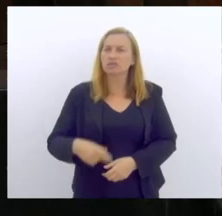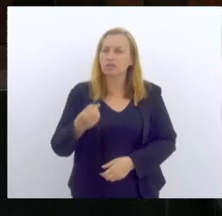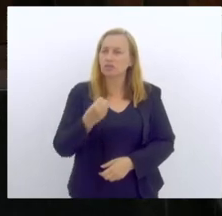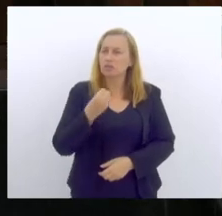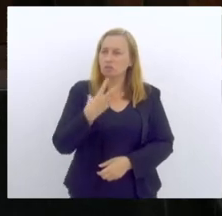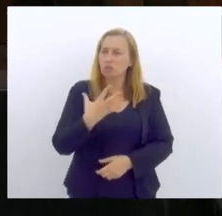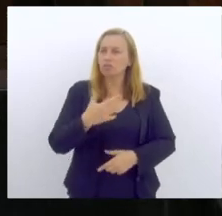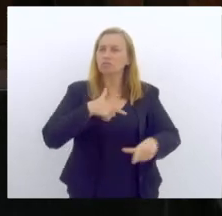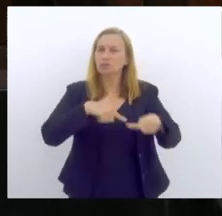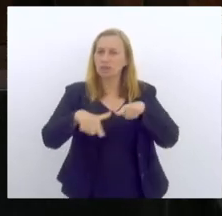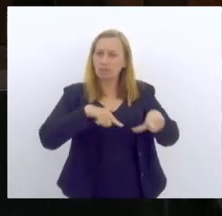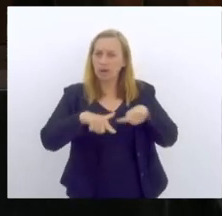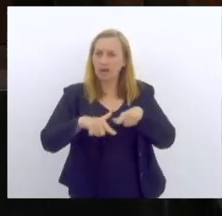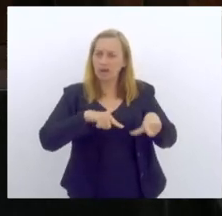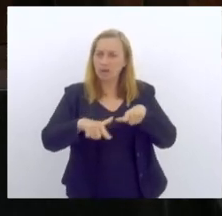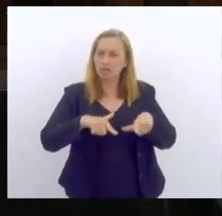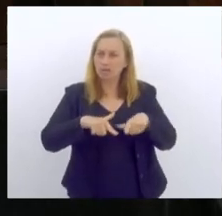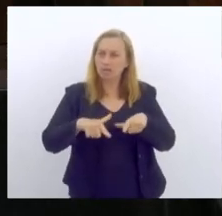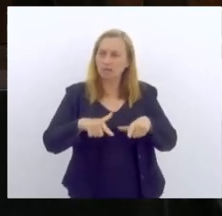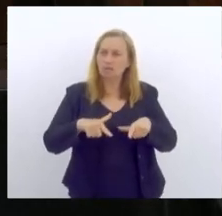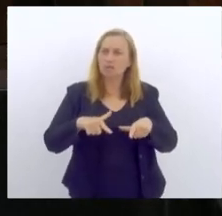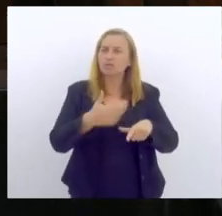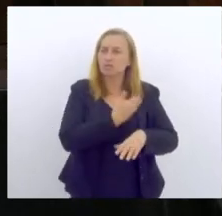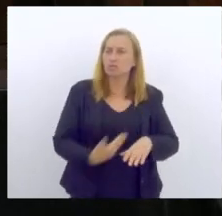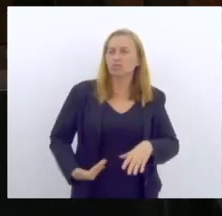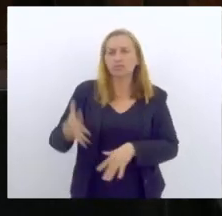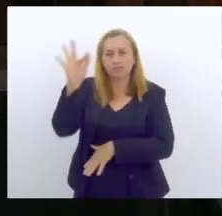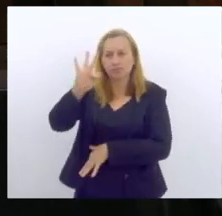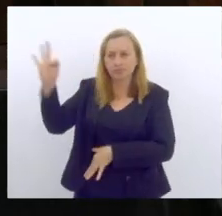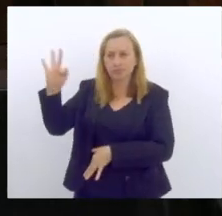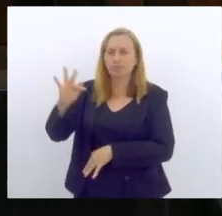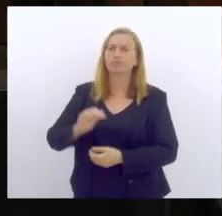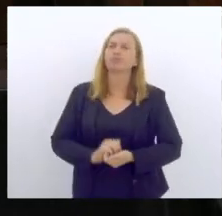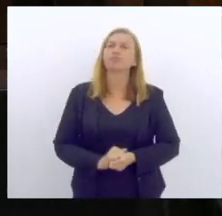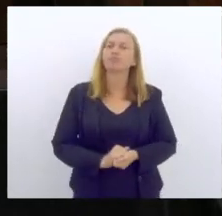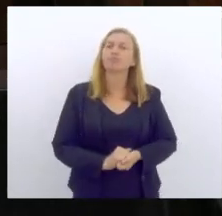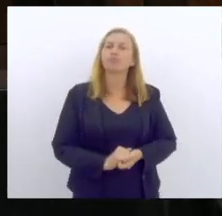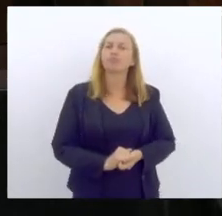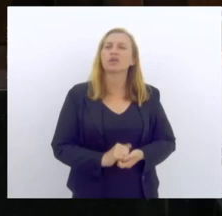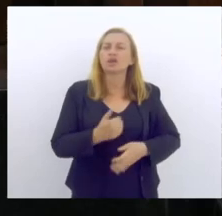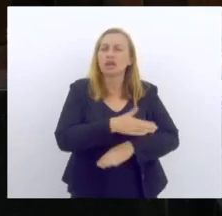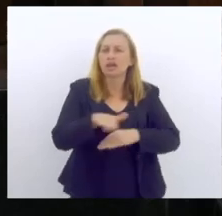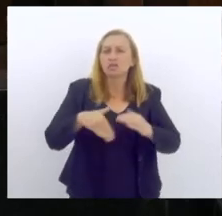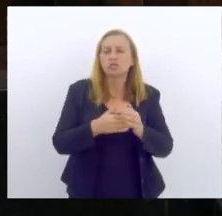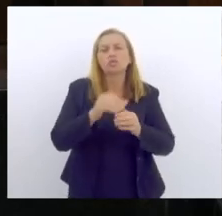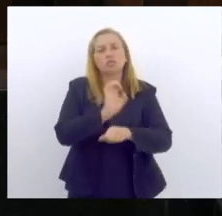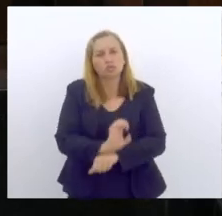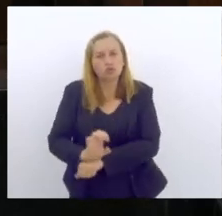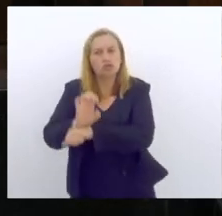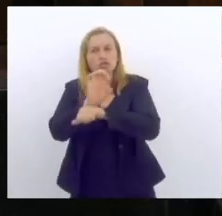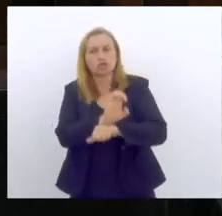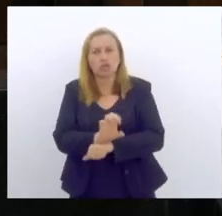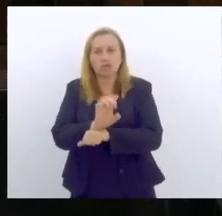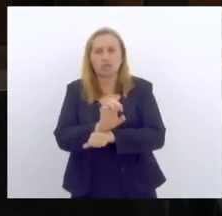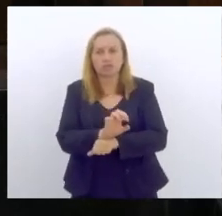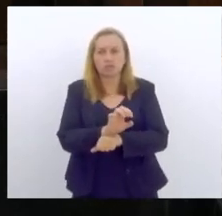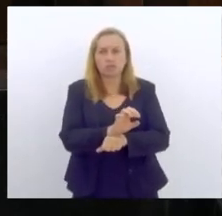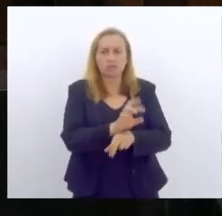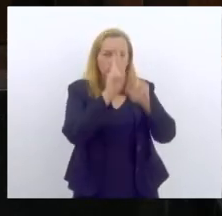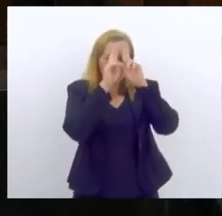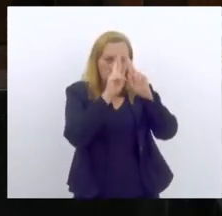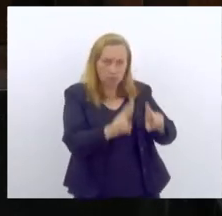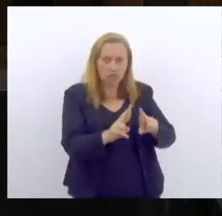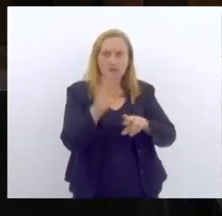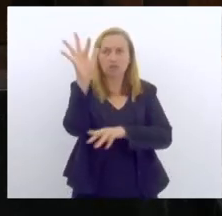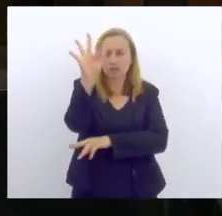atendimento que vocês possam que o governo federal possa fazer o melhor atendimento a todos os estados respeitando as